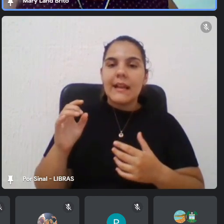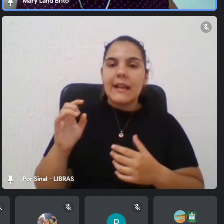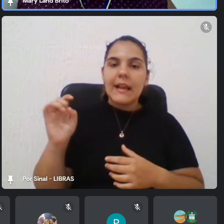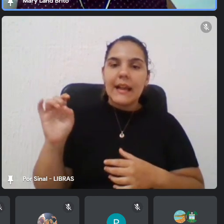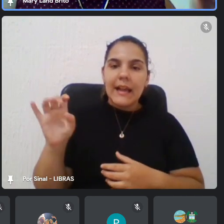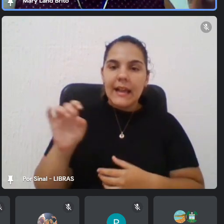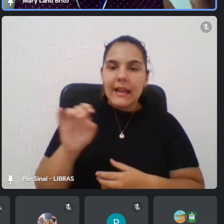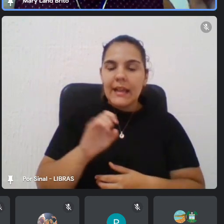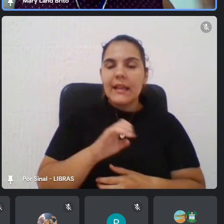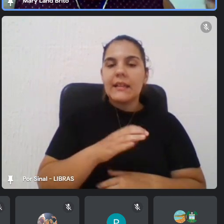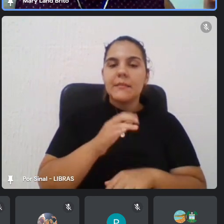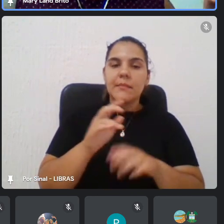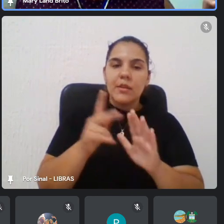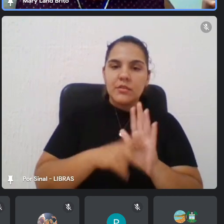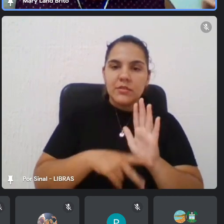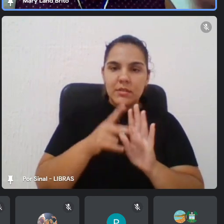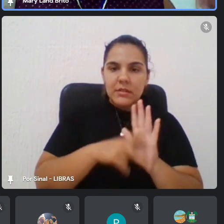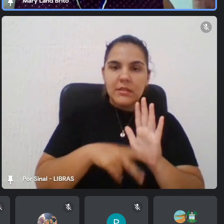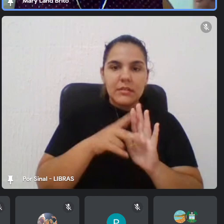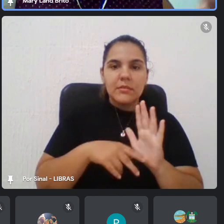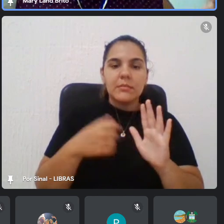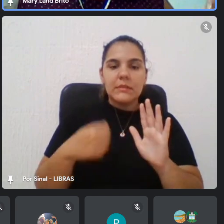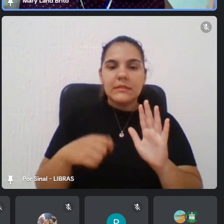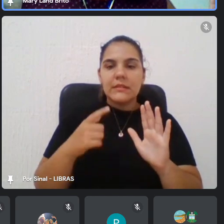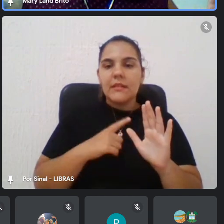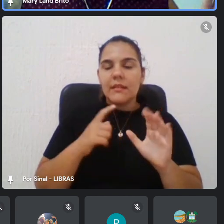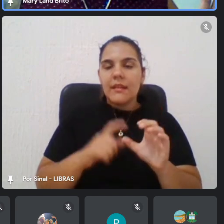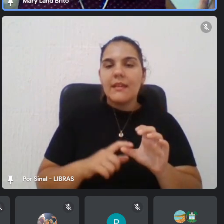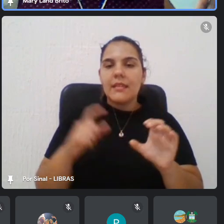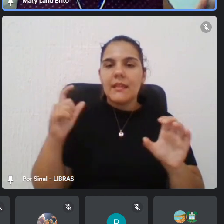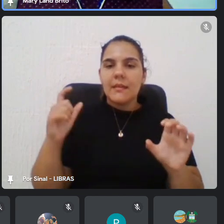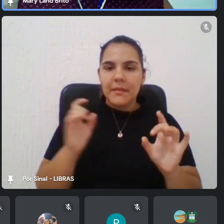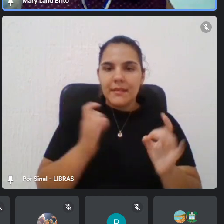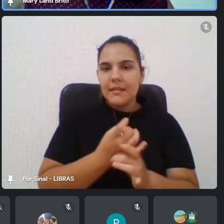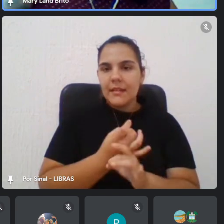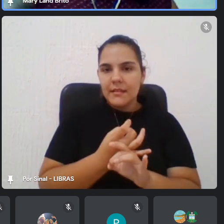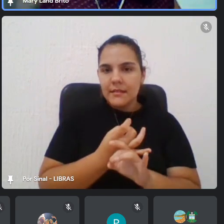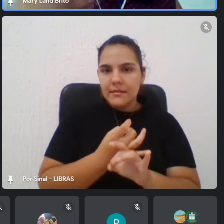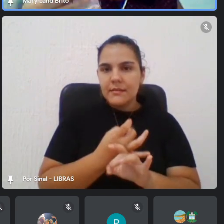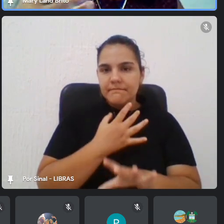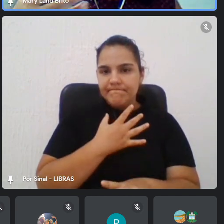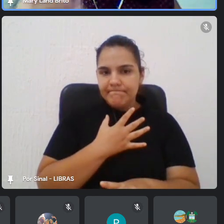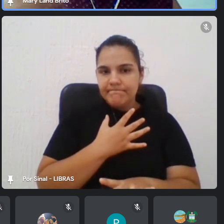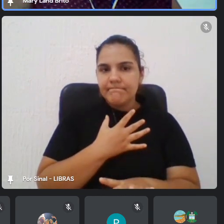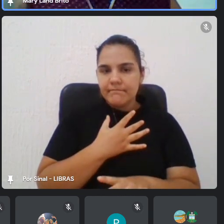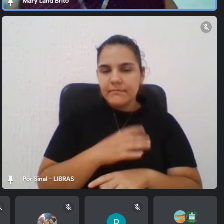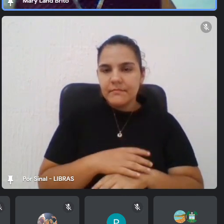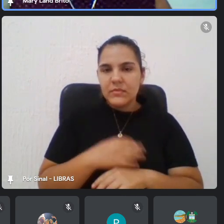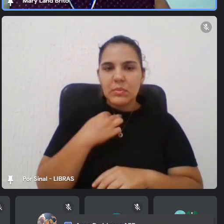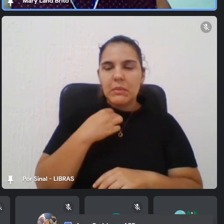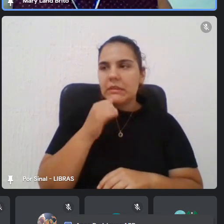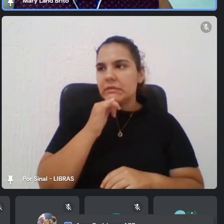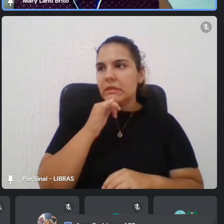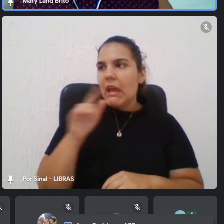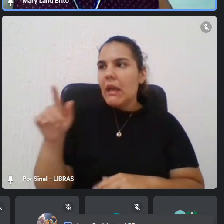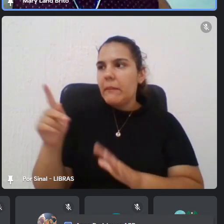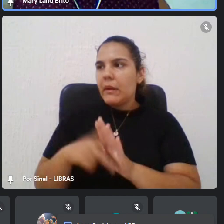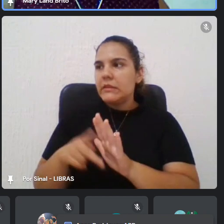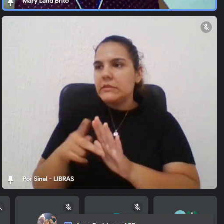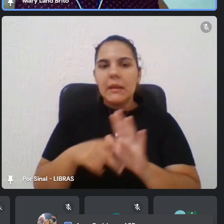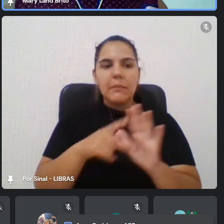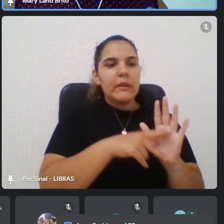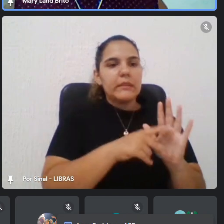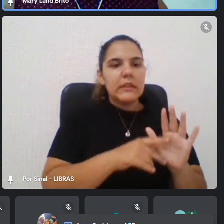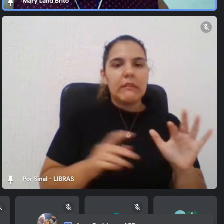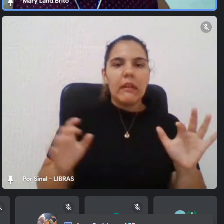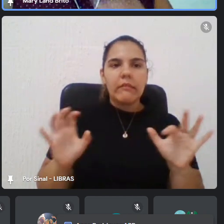podem propor, ela tem que ser independente, certo, e não precisar que a outra aconteça para poder sobreviver, elas